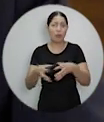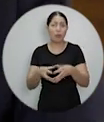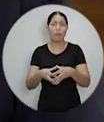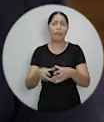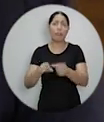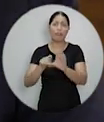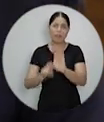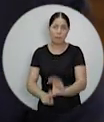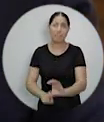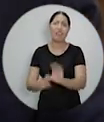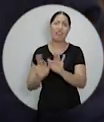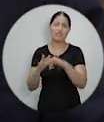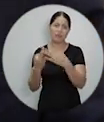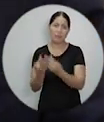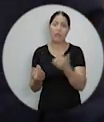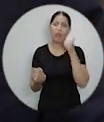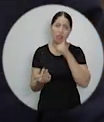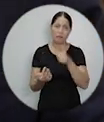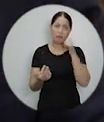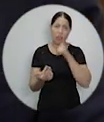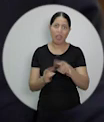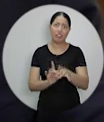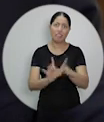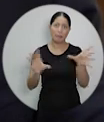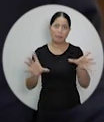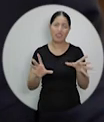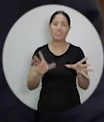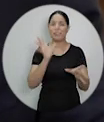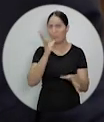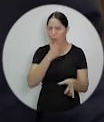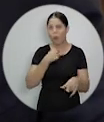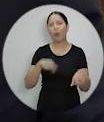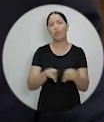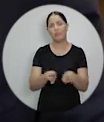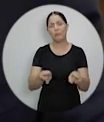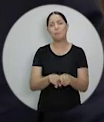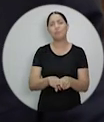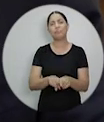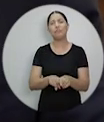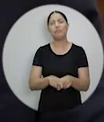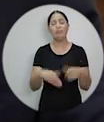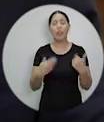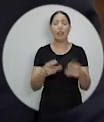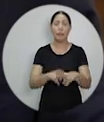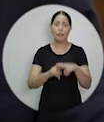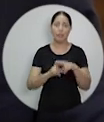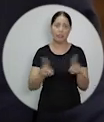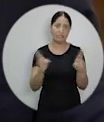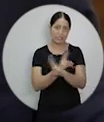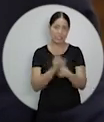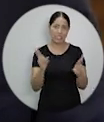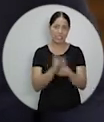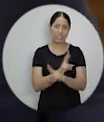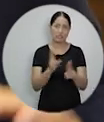independência familiar que foi negada à mulher durante muitos anos, com a questão das